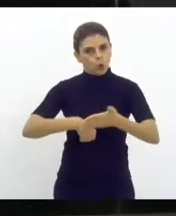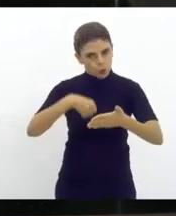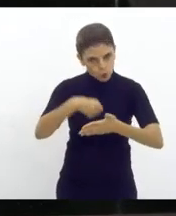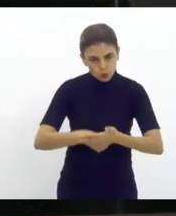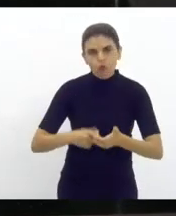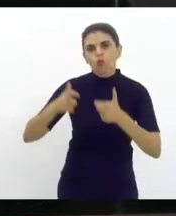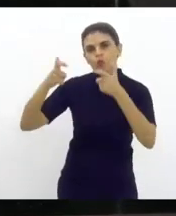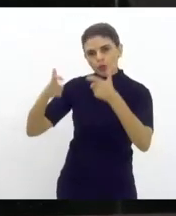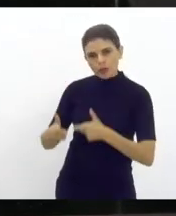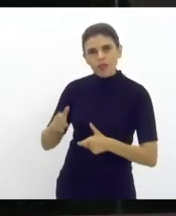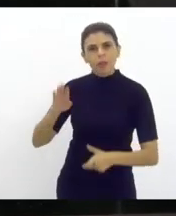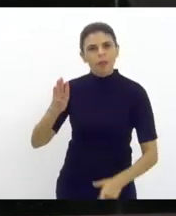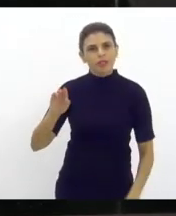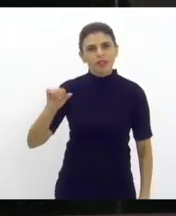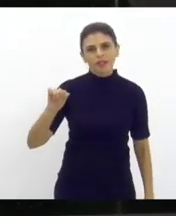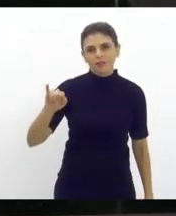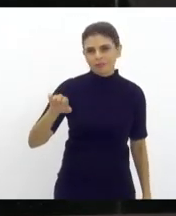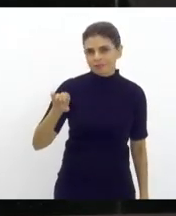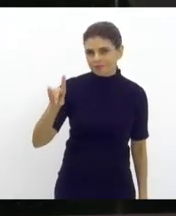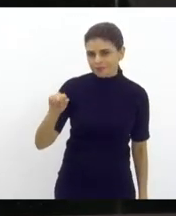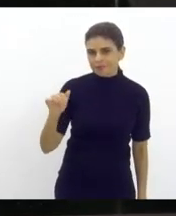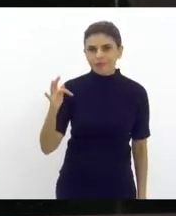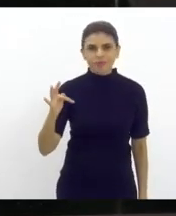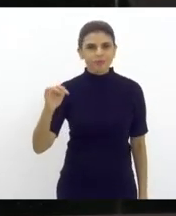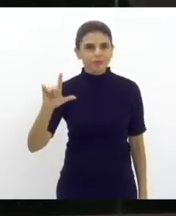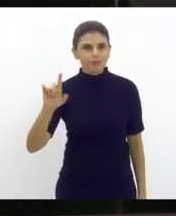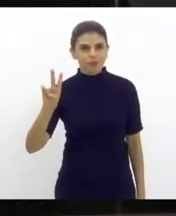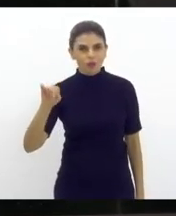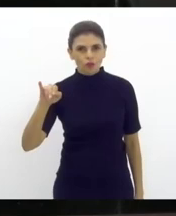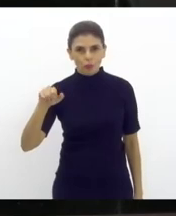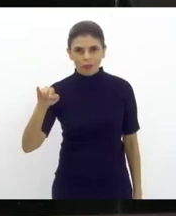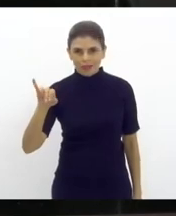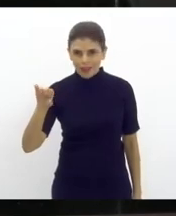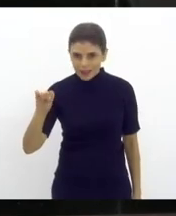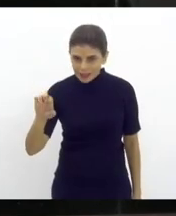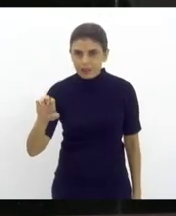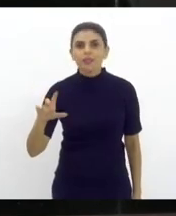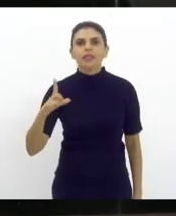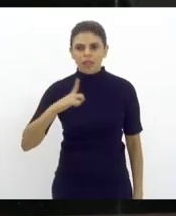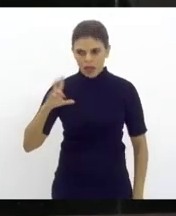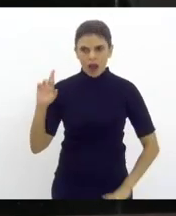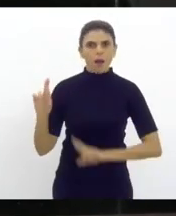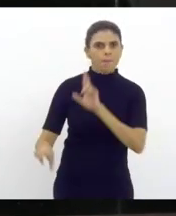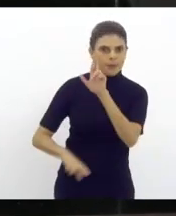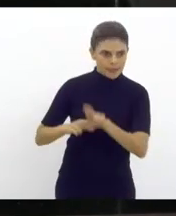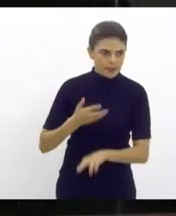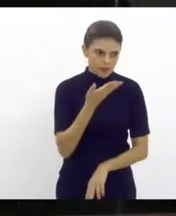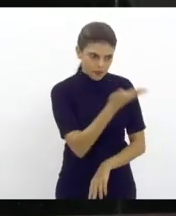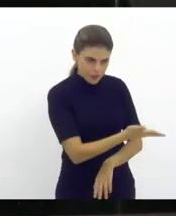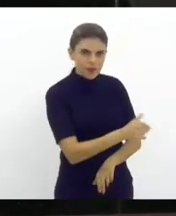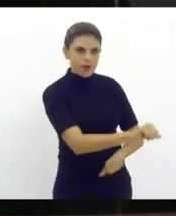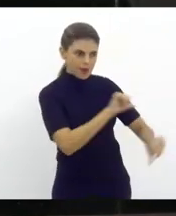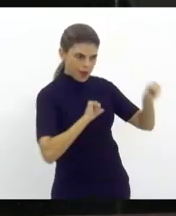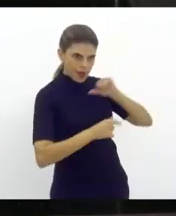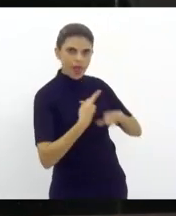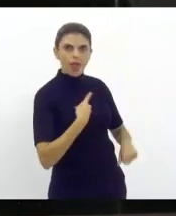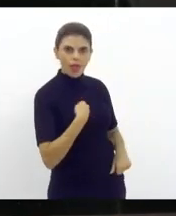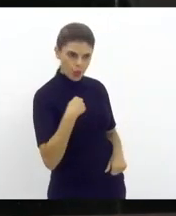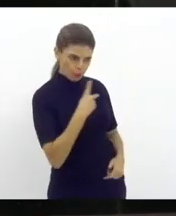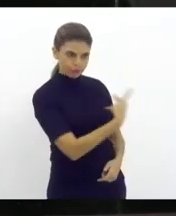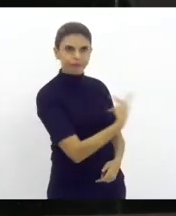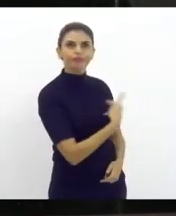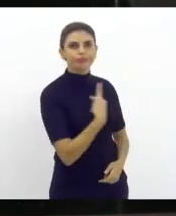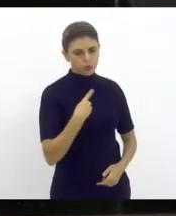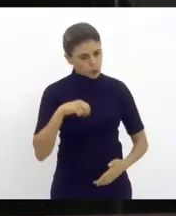Como disse sempre esquecida sempre abandonada Mas isso não pode ocorrer e hoje tem representante como vossa excelência como eu com tantos outros tem ali na